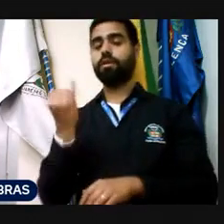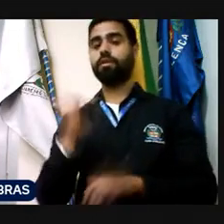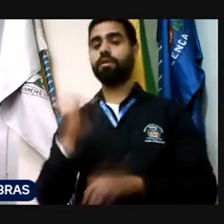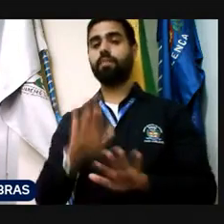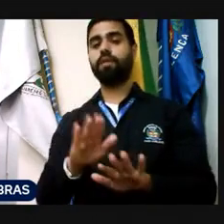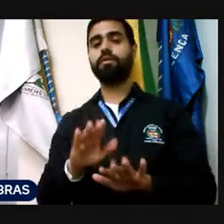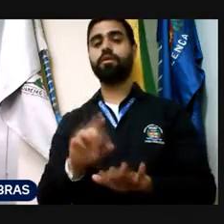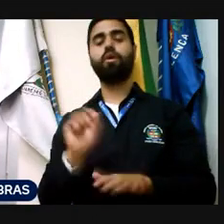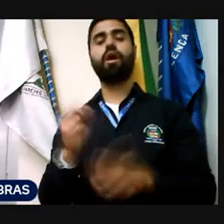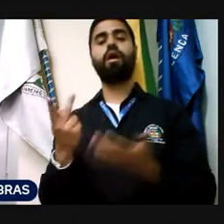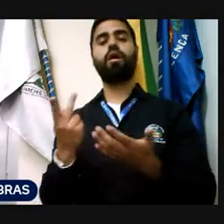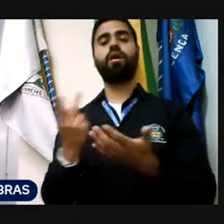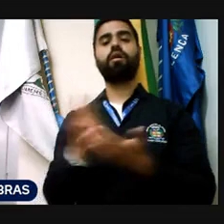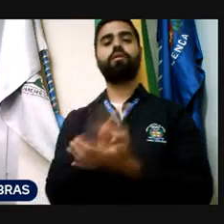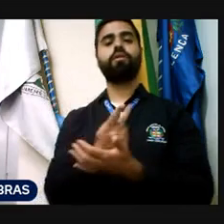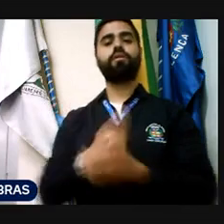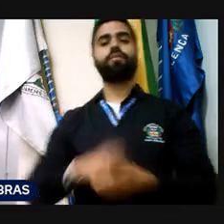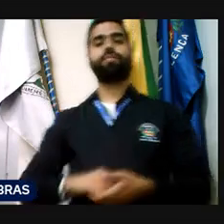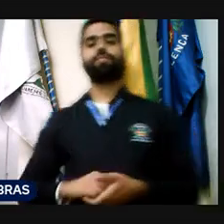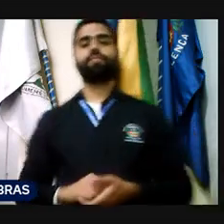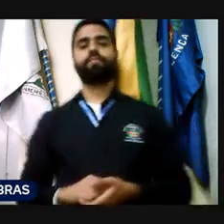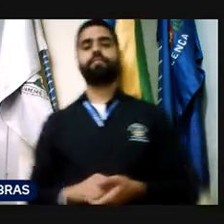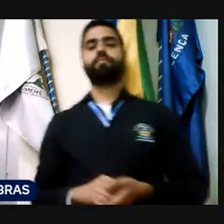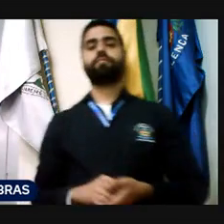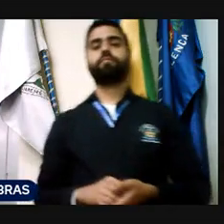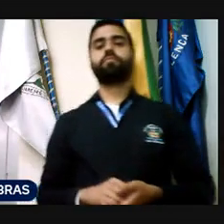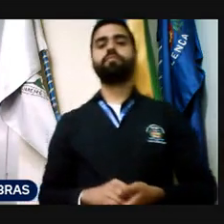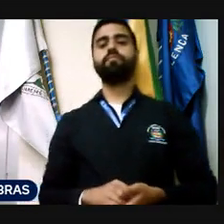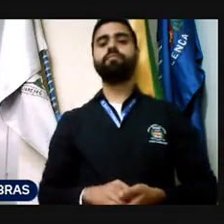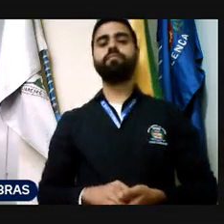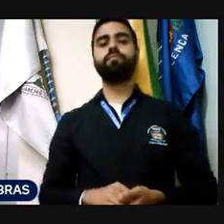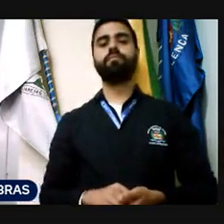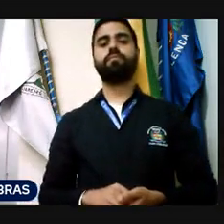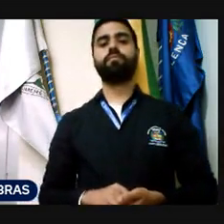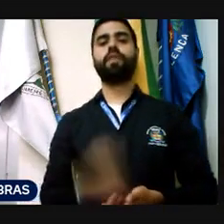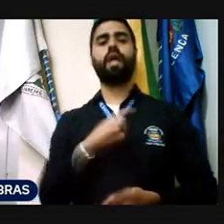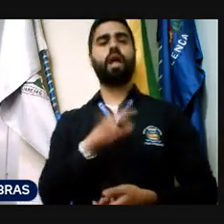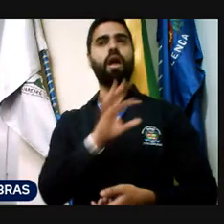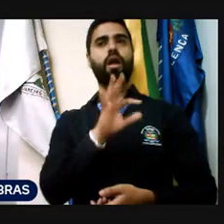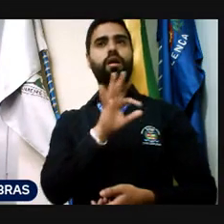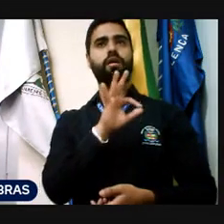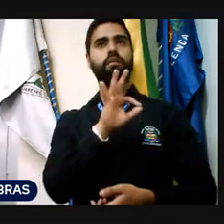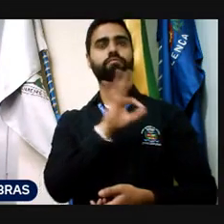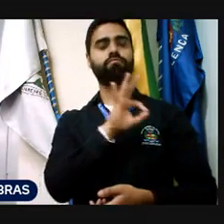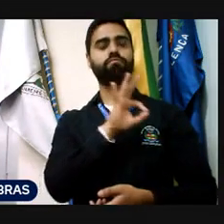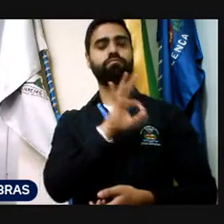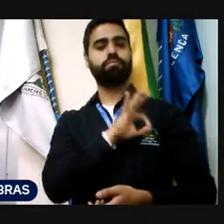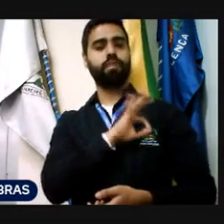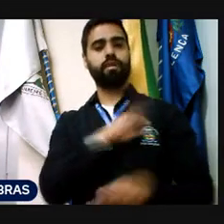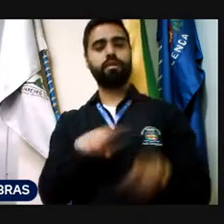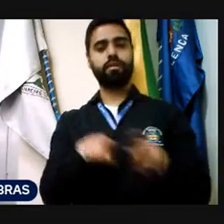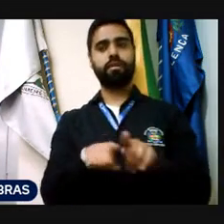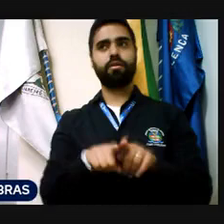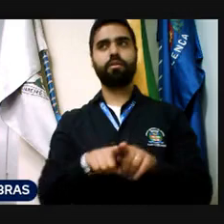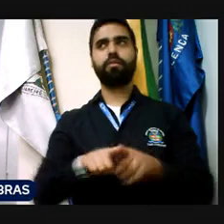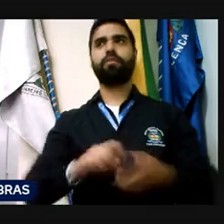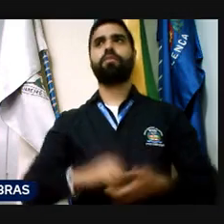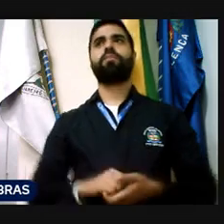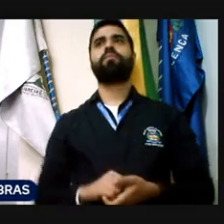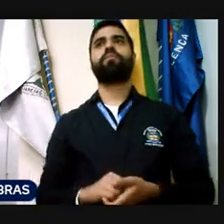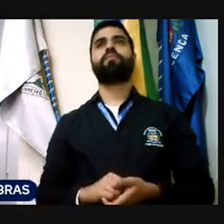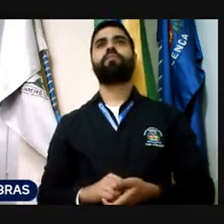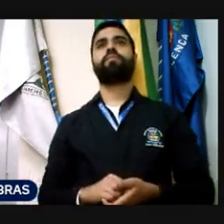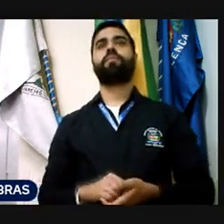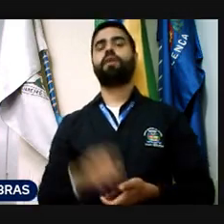que acontece que passa viaturas dessa polícia rodoviária, às vezes, pela